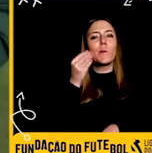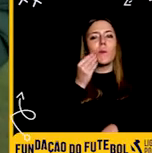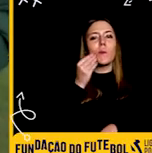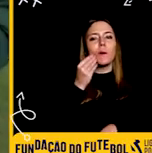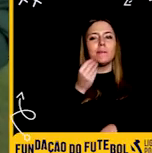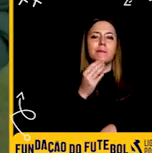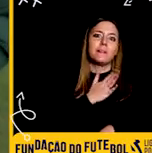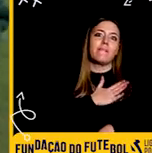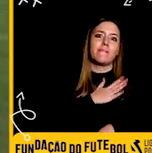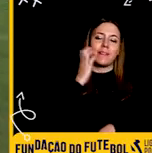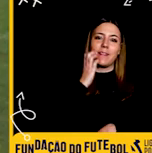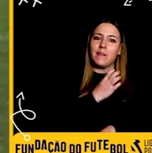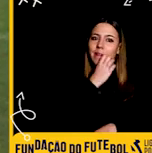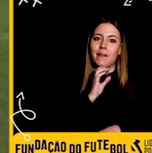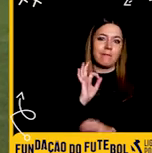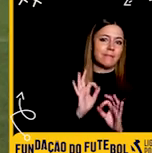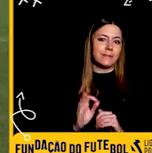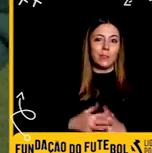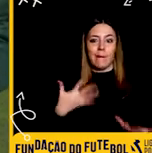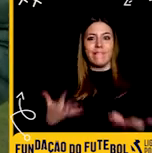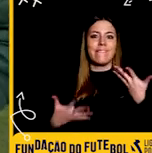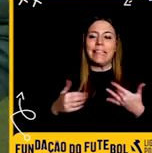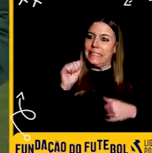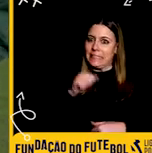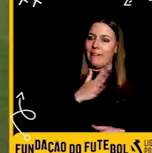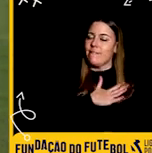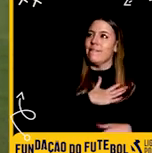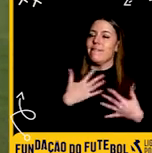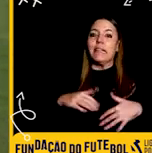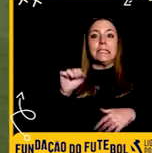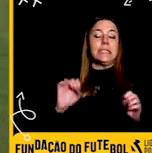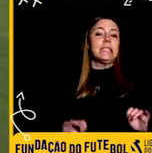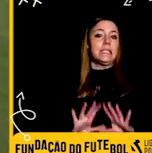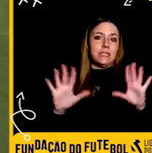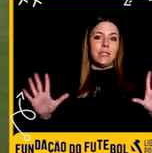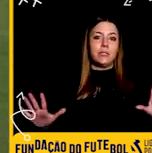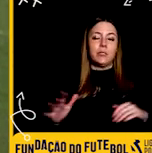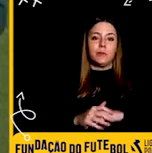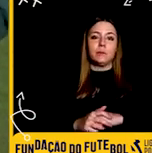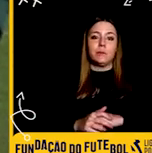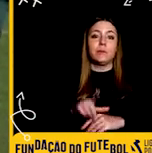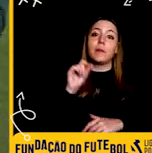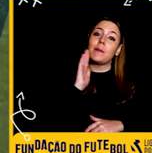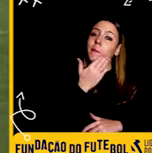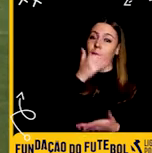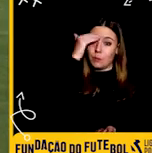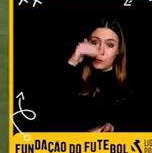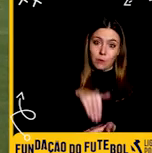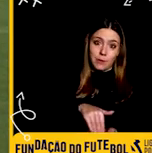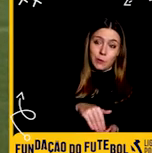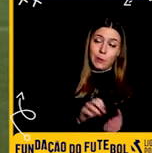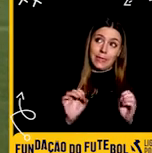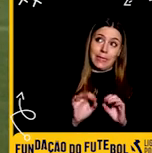são? São serranos. Muito fervorosos, não é? São fervorosos, mas claro que tudo depende